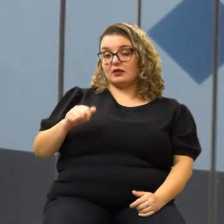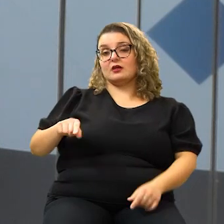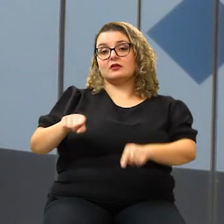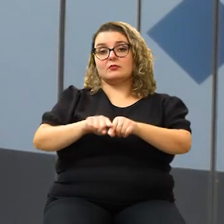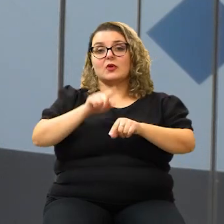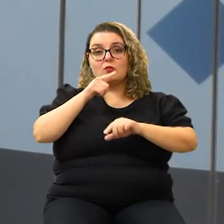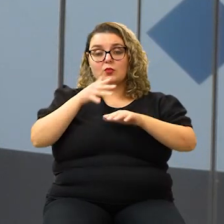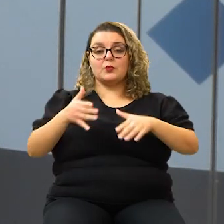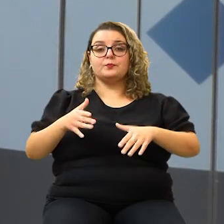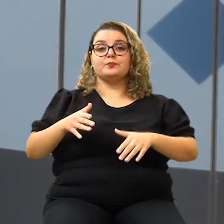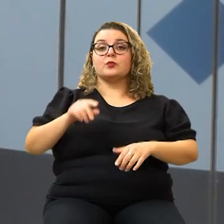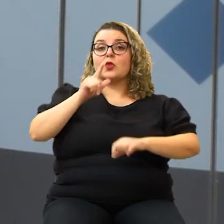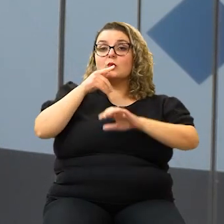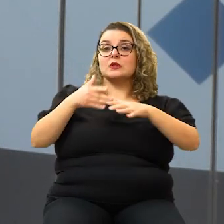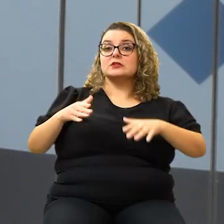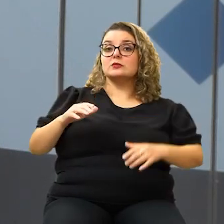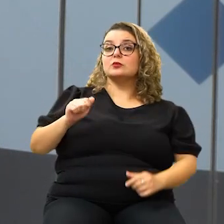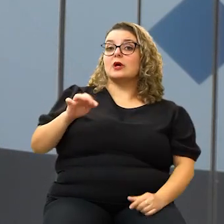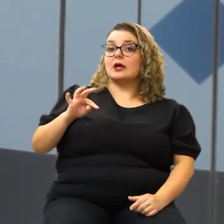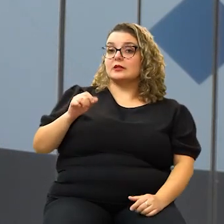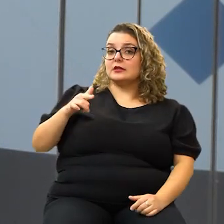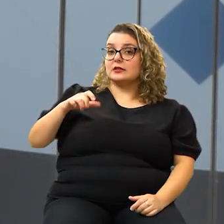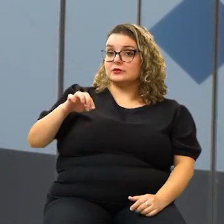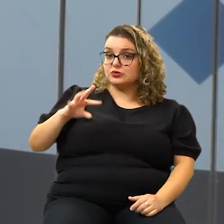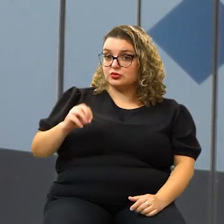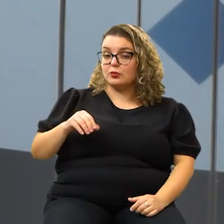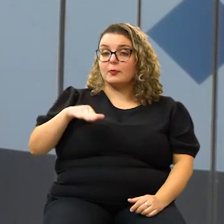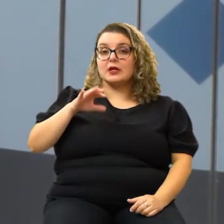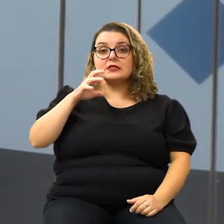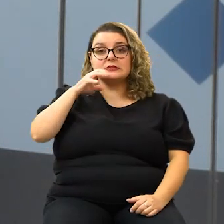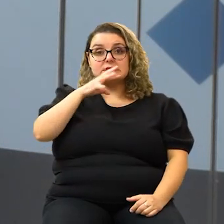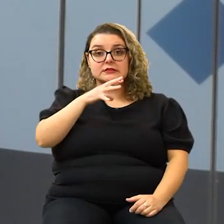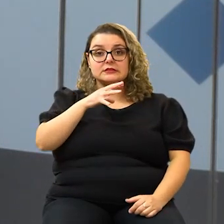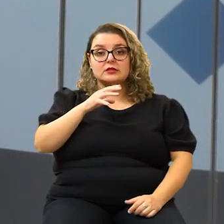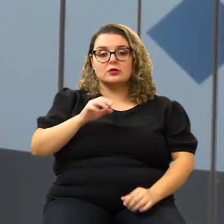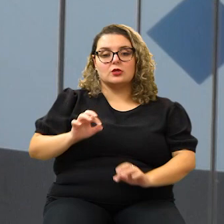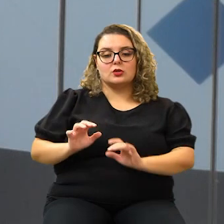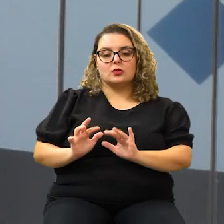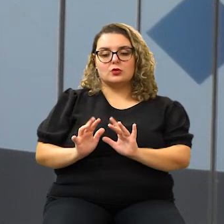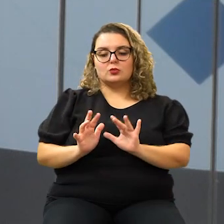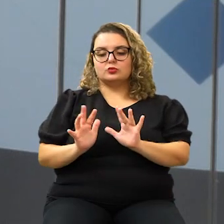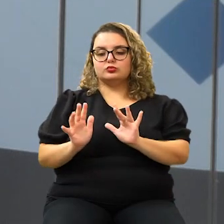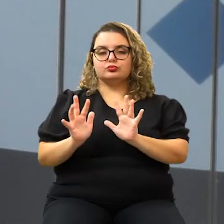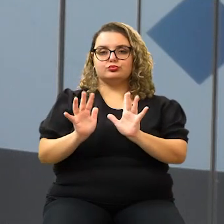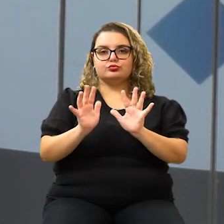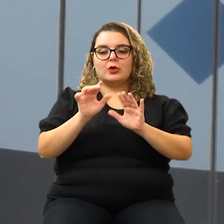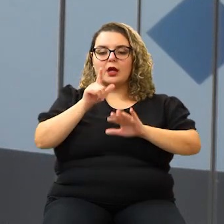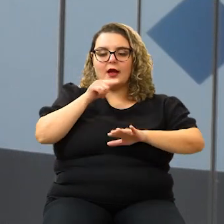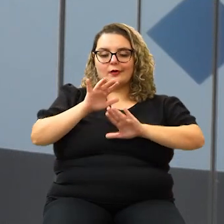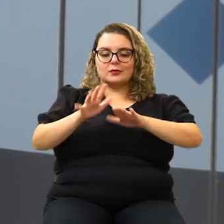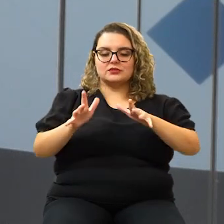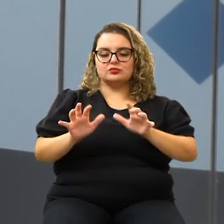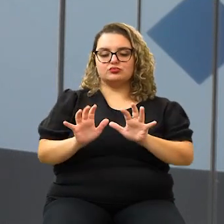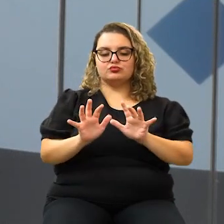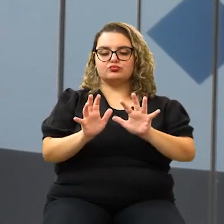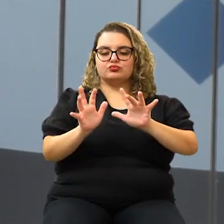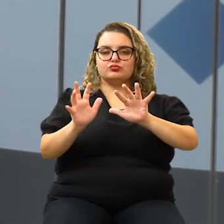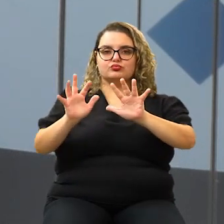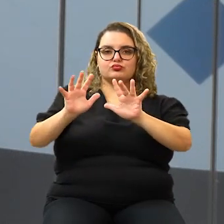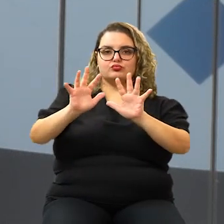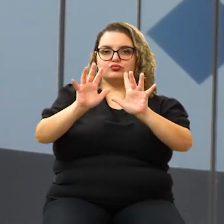Oceano Atlântico mais quente propiciou uma evaporação das águas, e essas águas